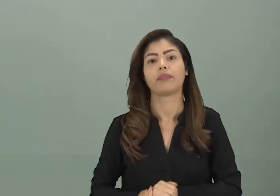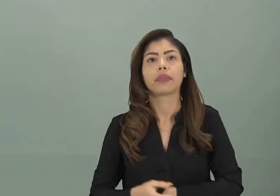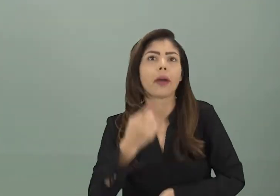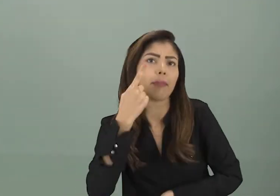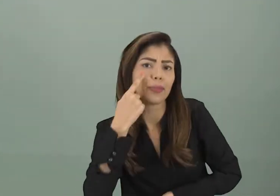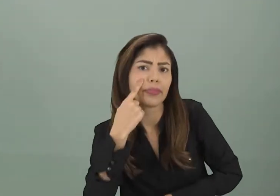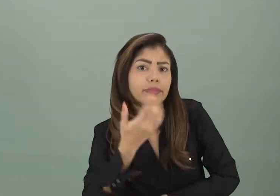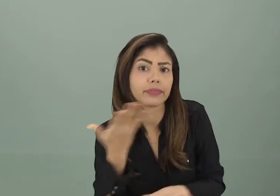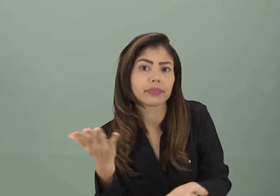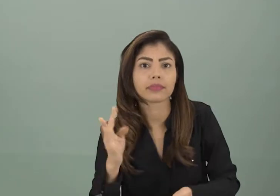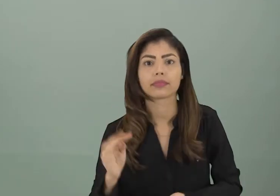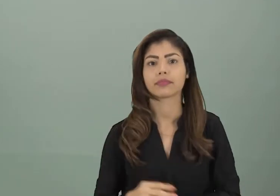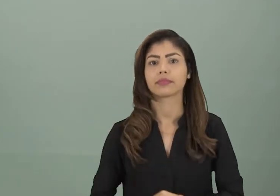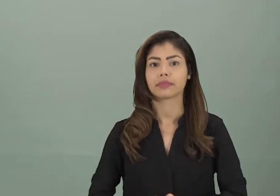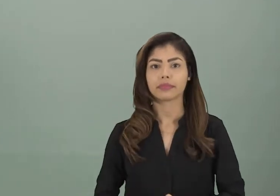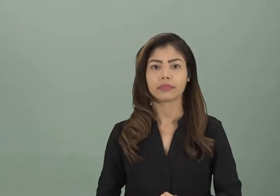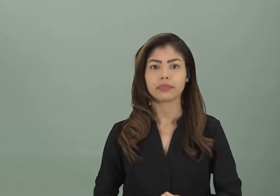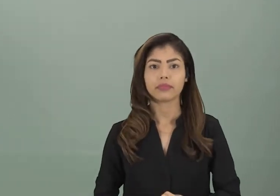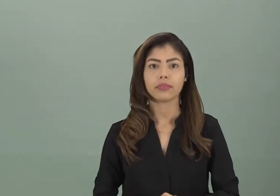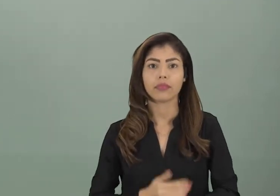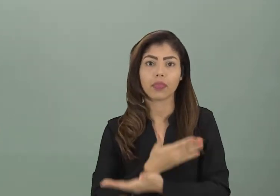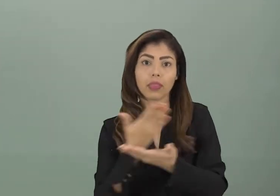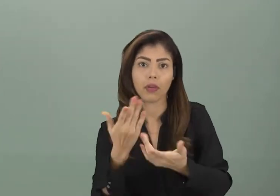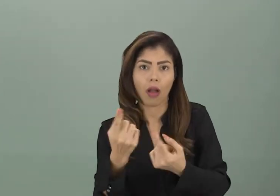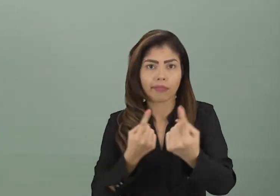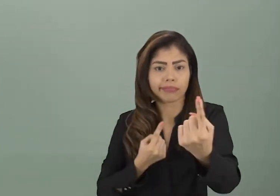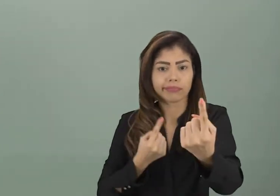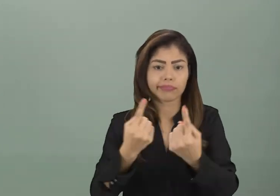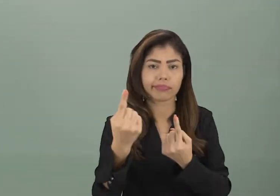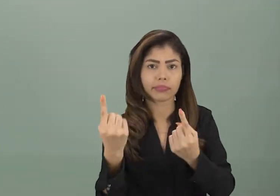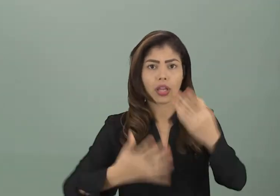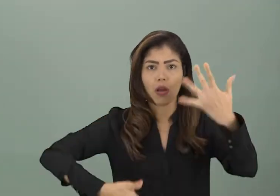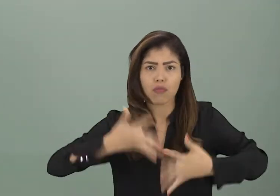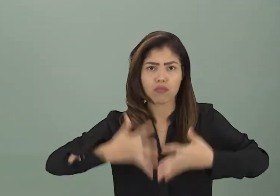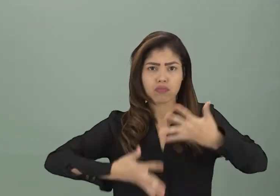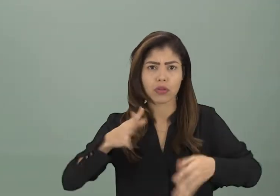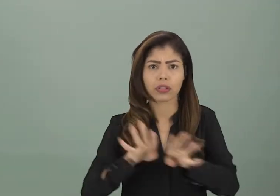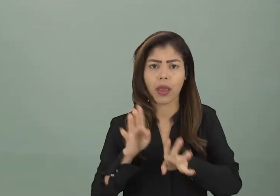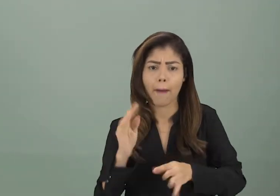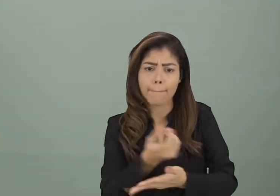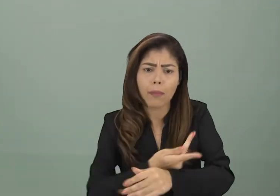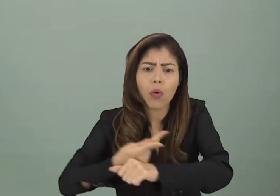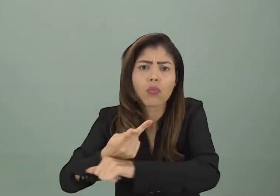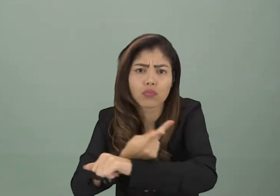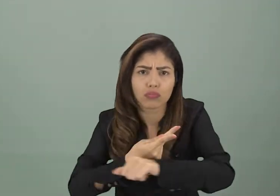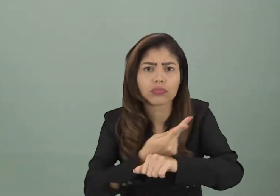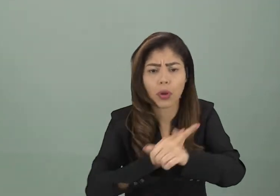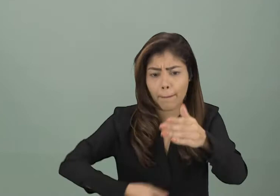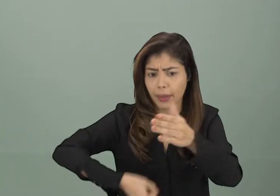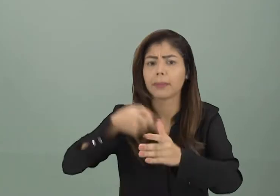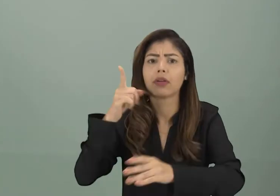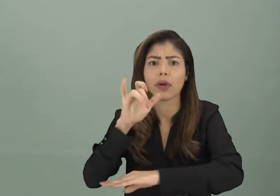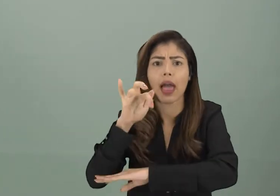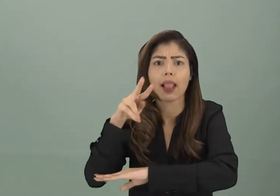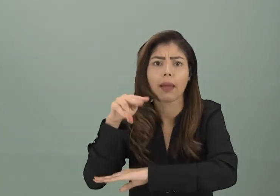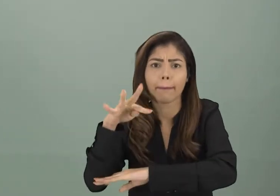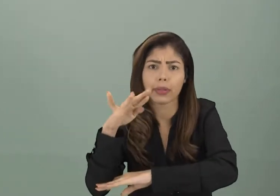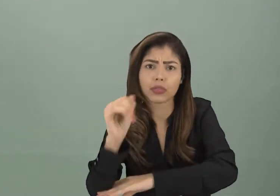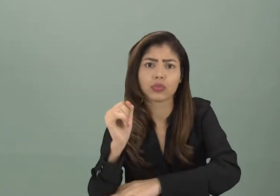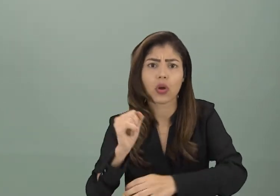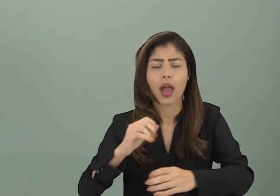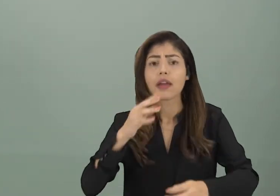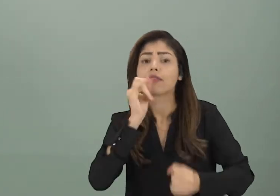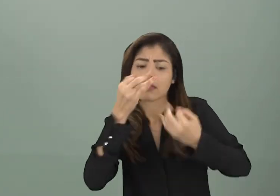nós temos. Então, apesar da divergência entre eles, em procurando o primeiro elemento que explica o mundo